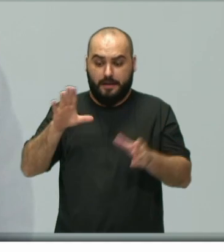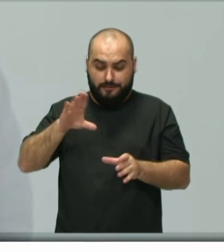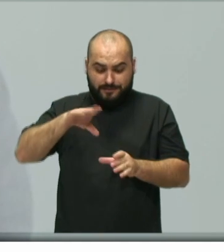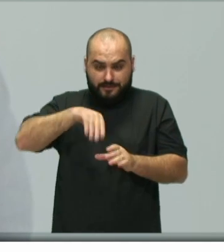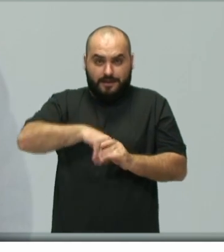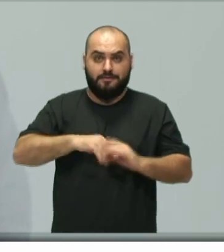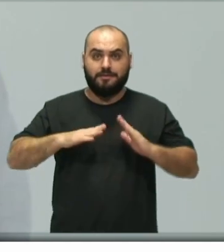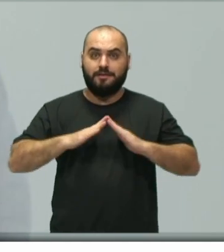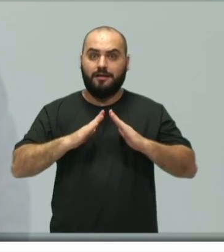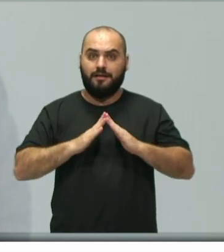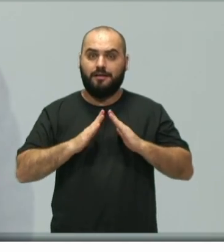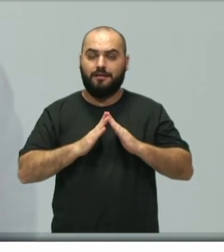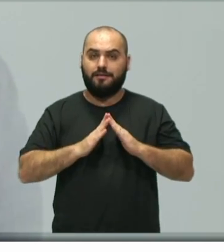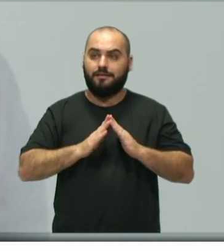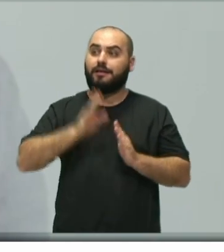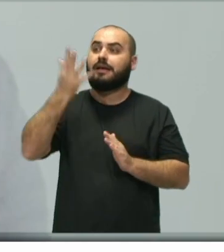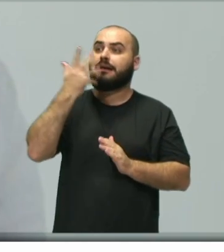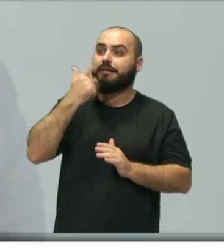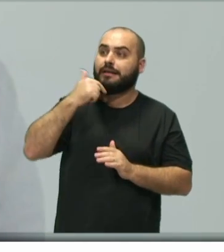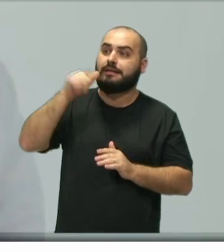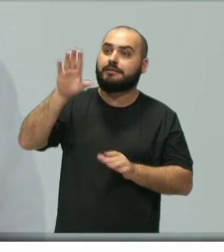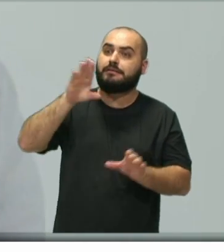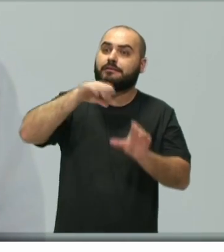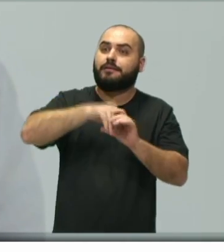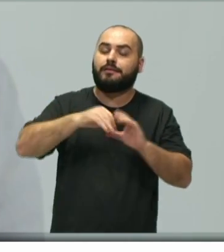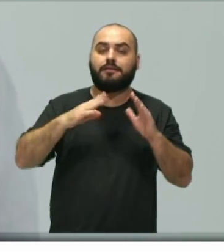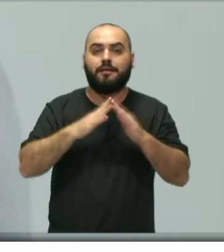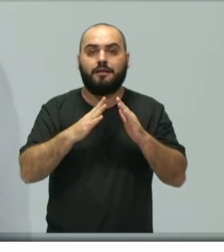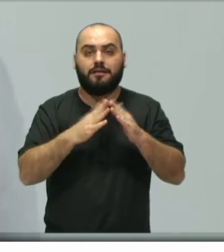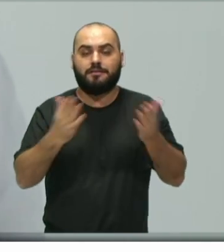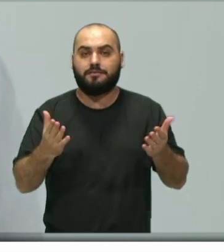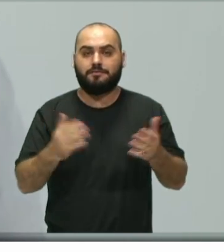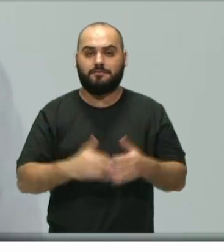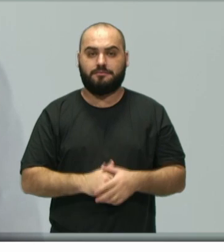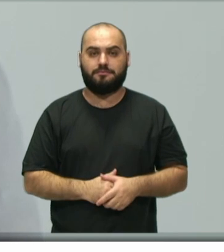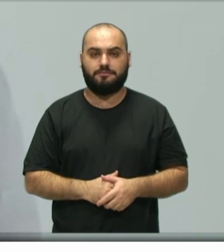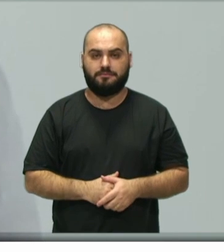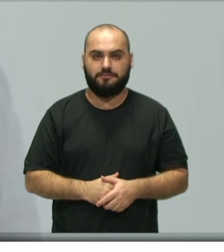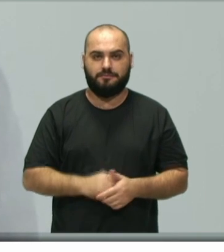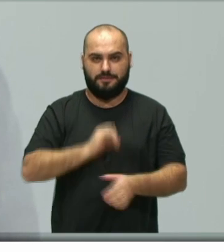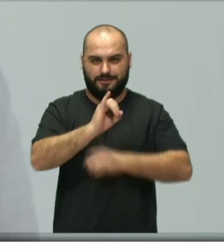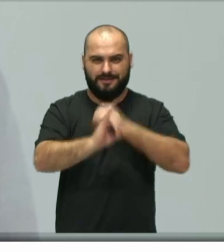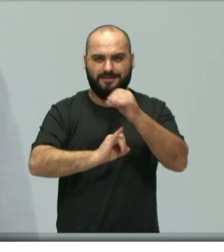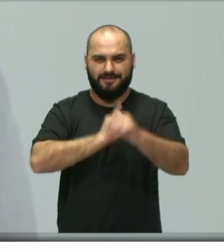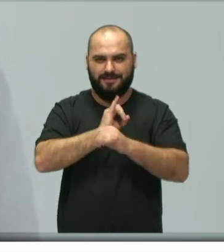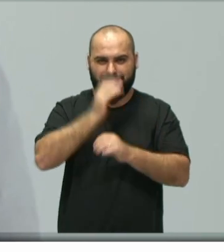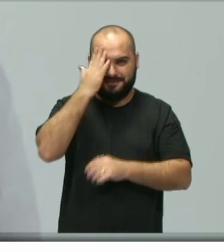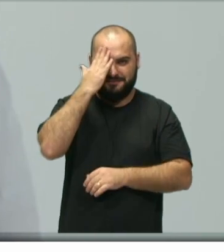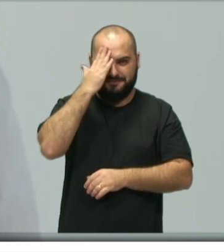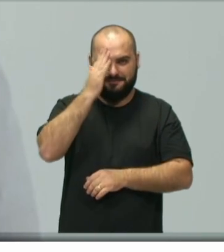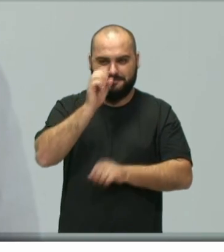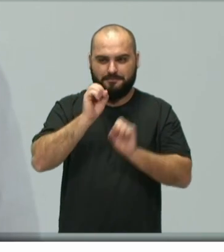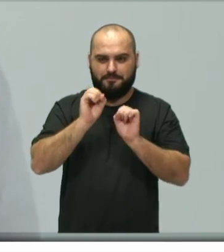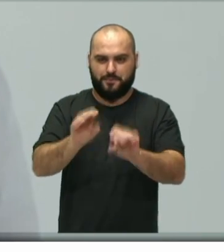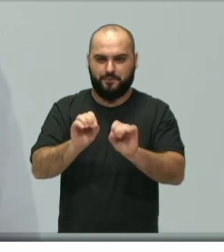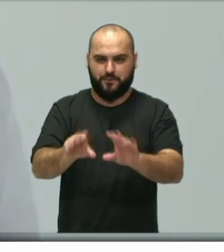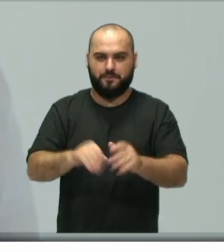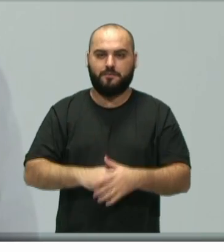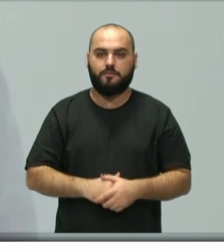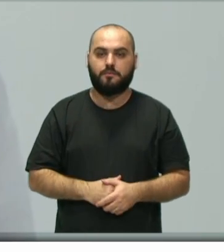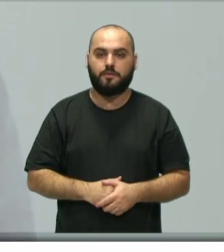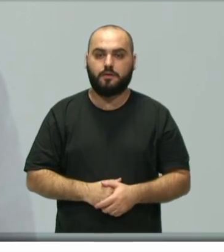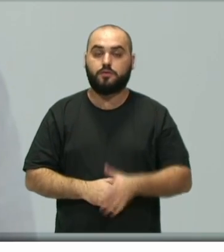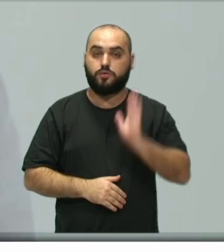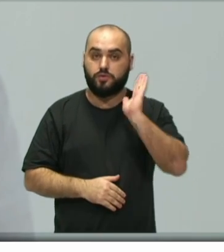das crianças e com o ensino online, né, remoto. E aí